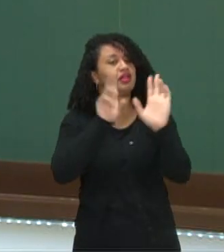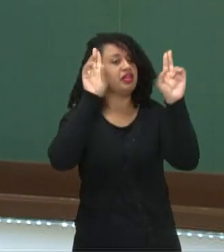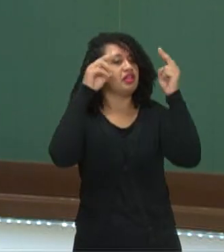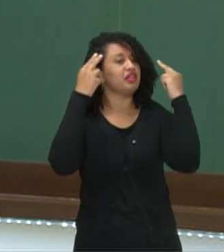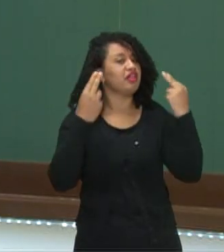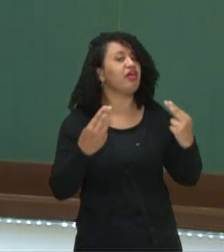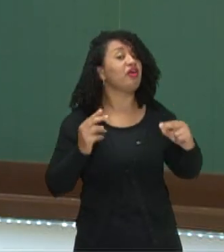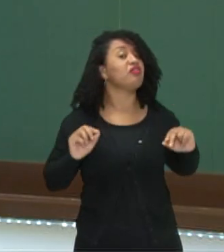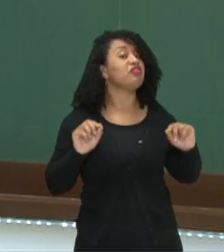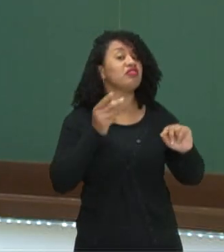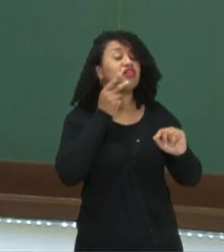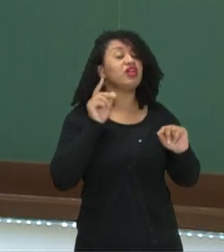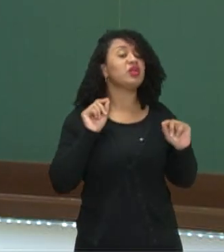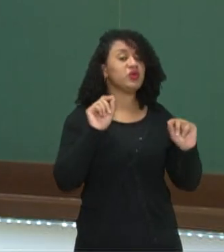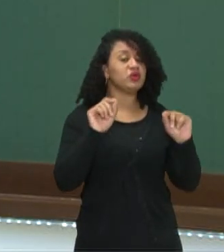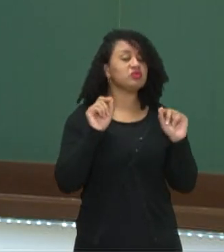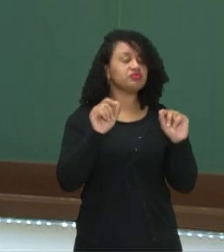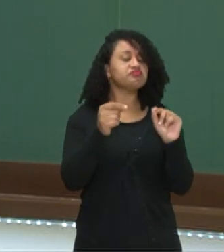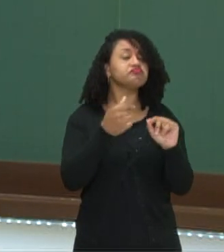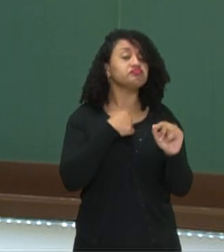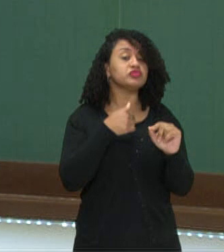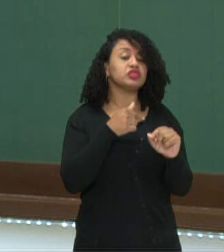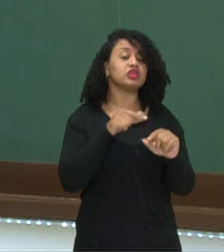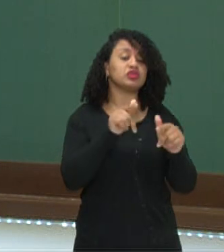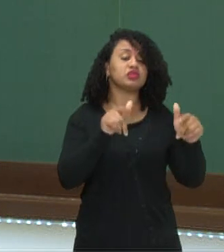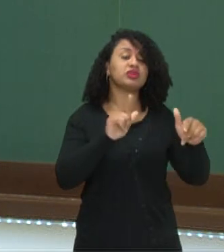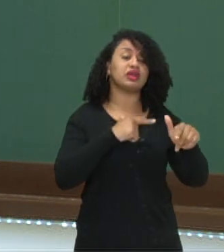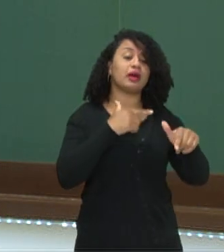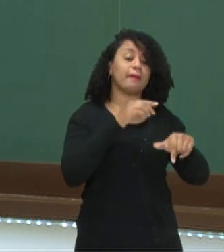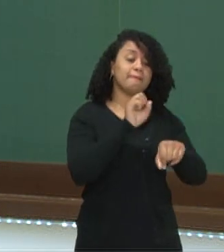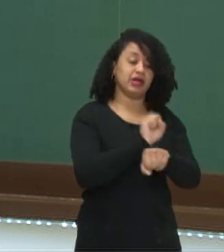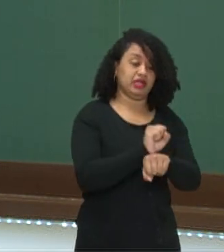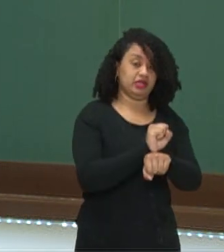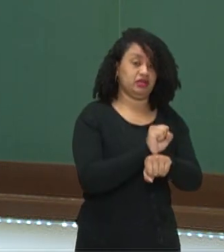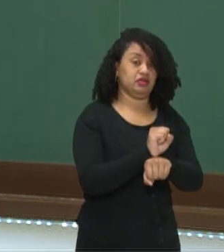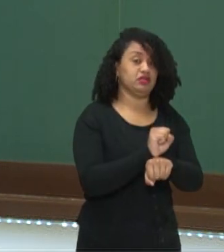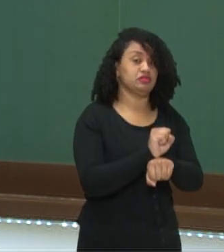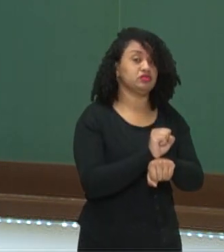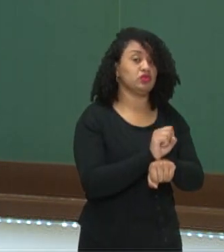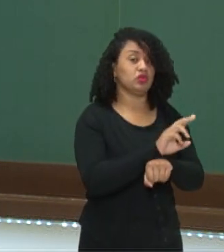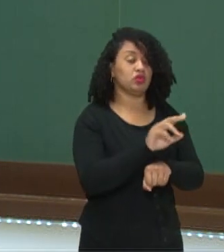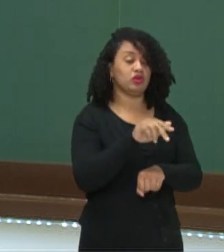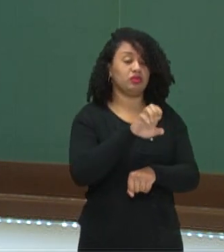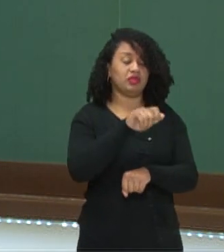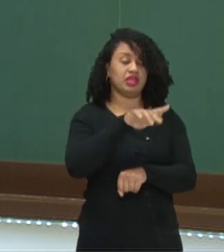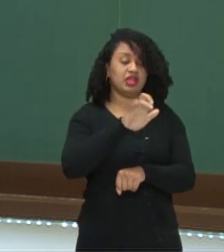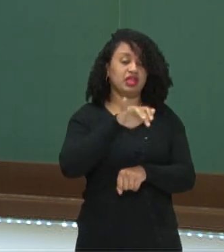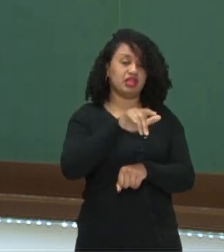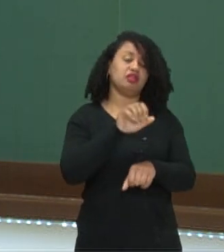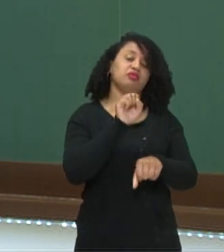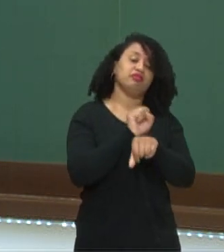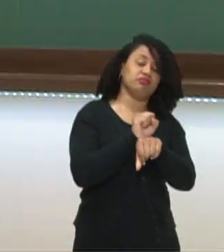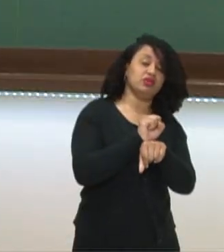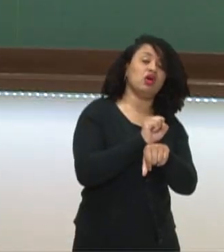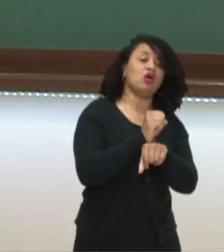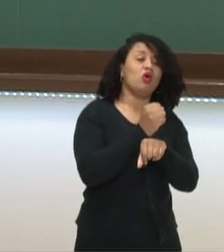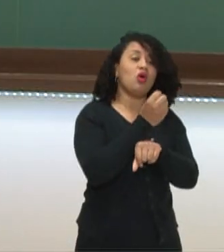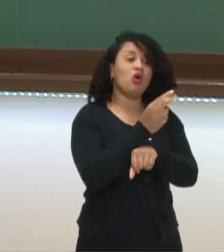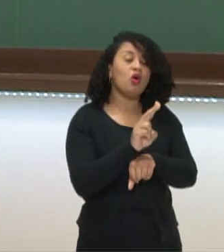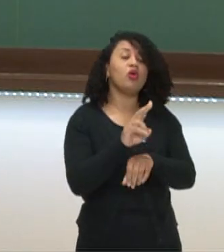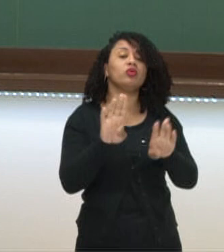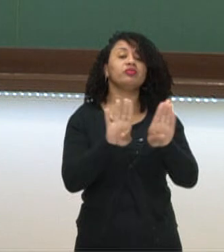Newton ele falou o seguinte, que os corpos eles tendem a permanecer em repouso, o chamado equilíbrio estático, e também eles